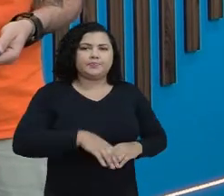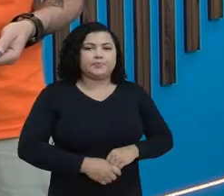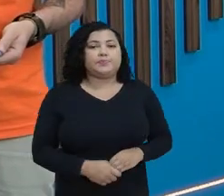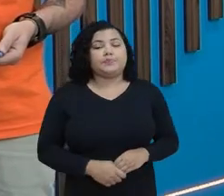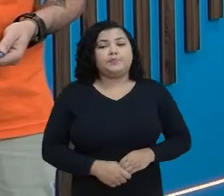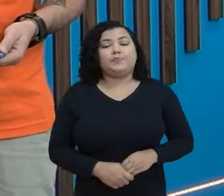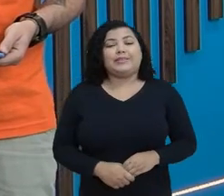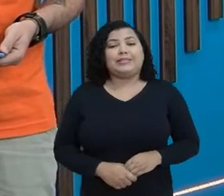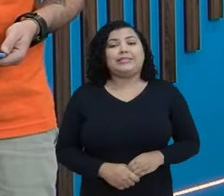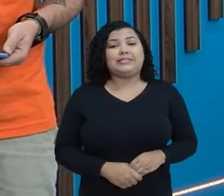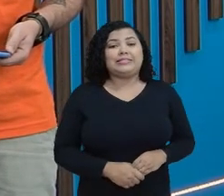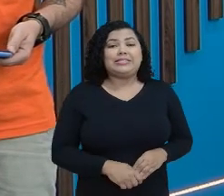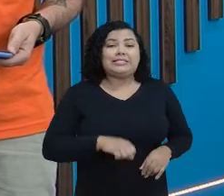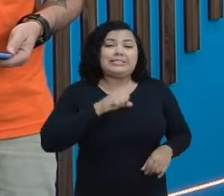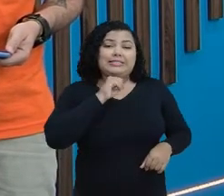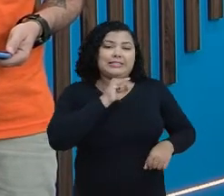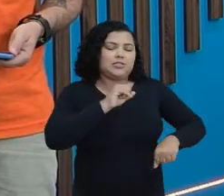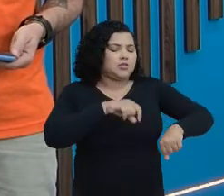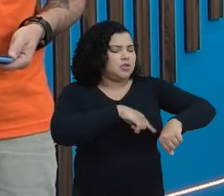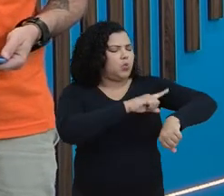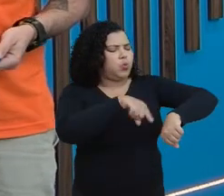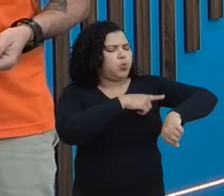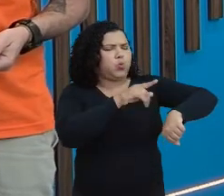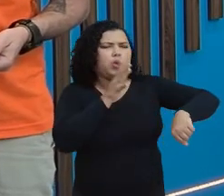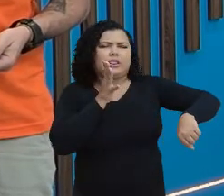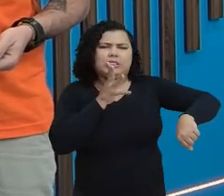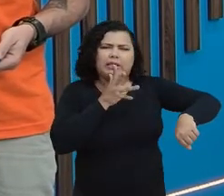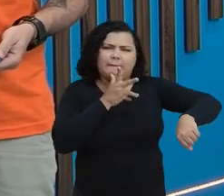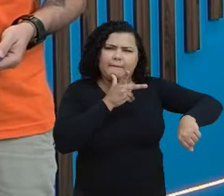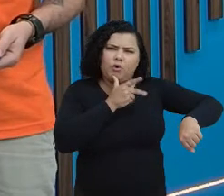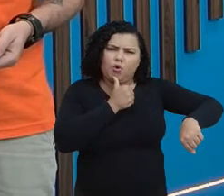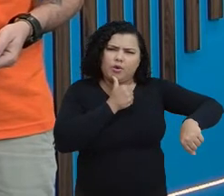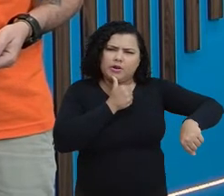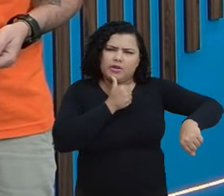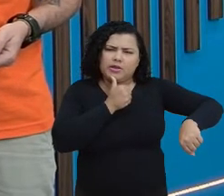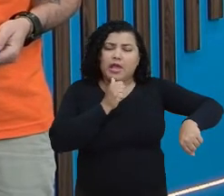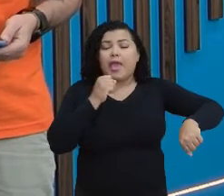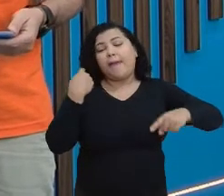geral. Quanto mais tempo, menor a